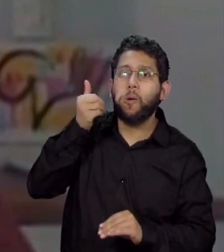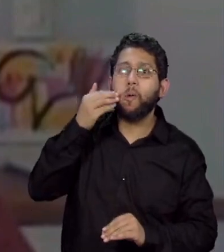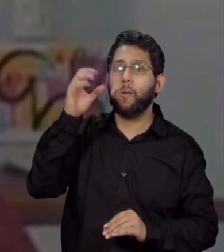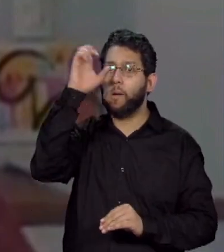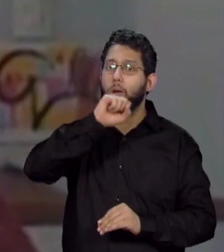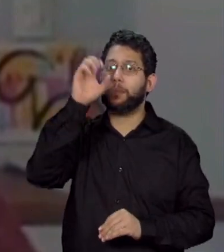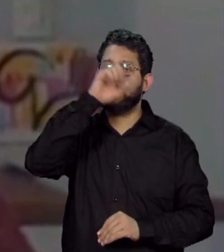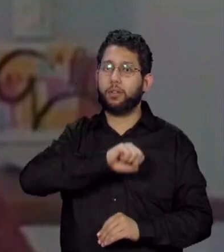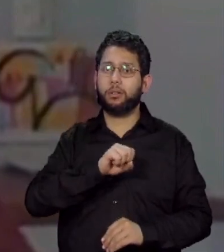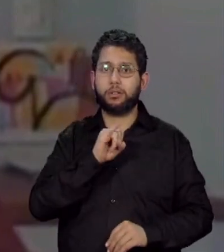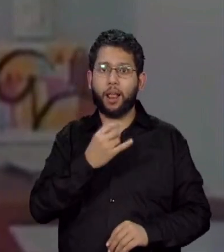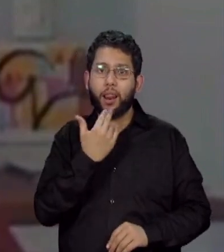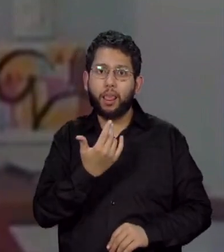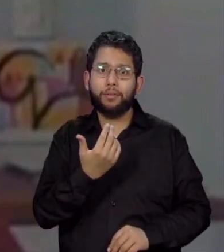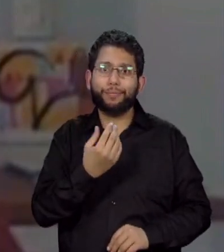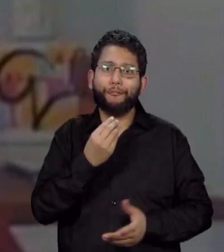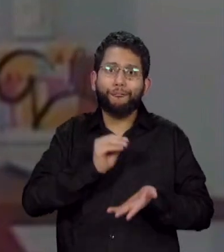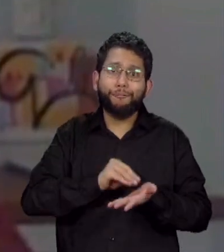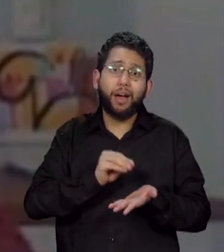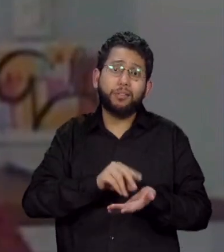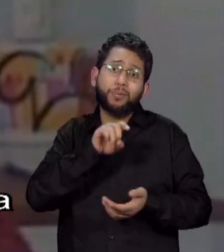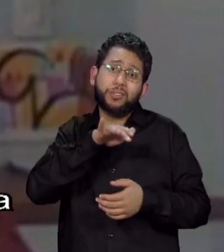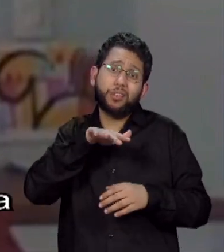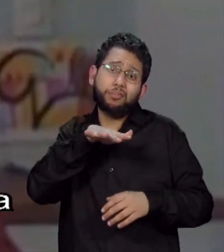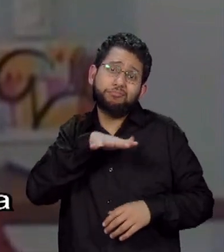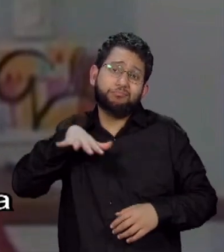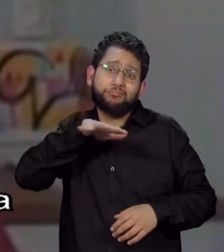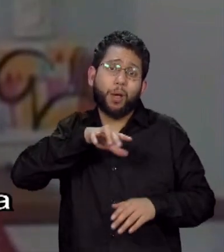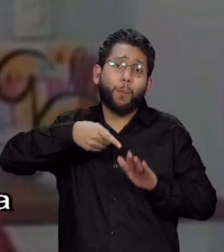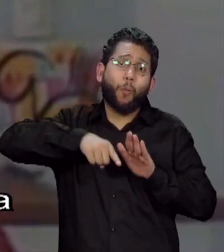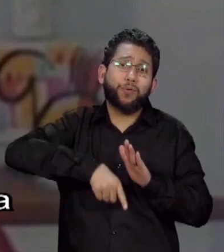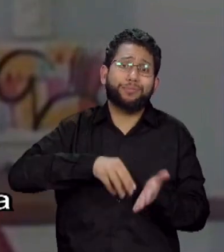senão você vai ficar ainda muito na superfície, né? Você vai chegar